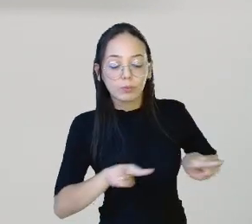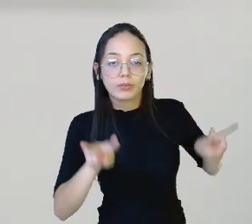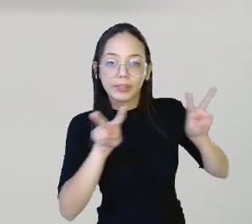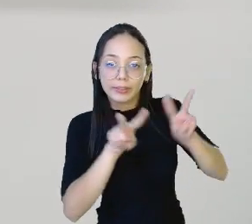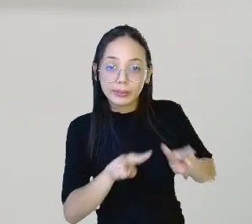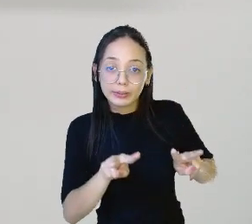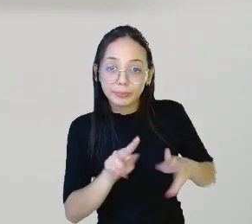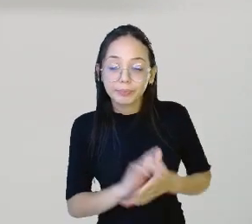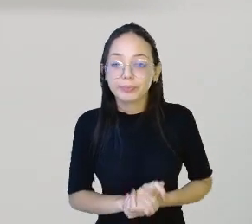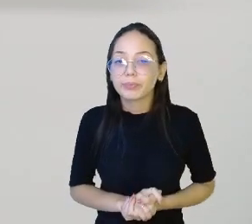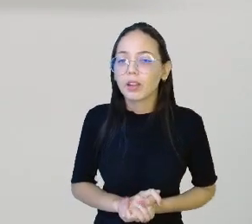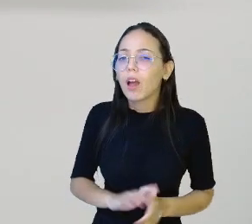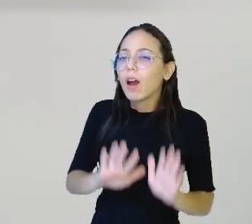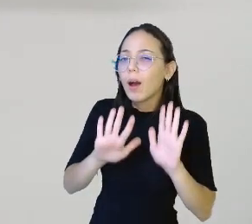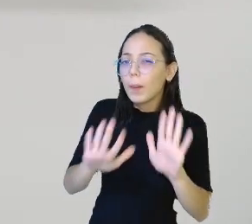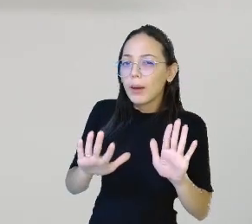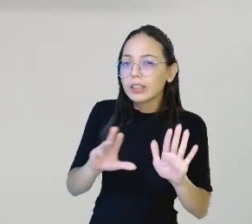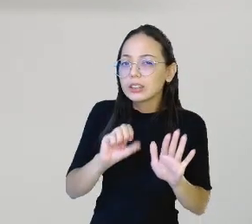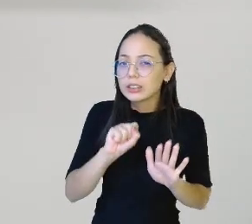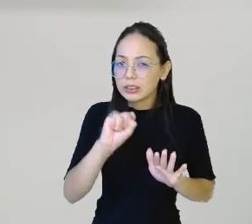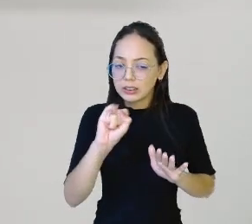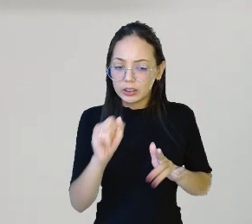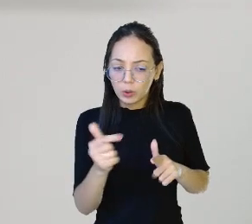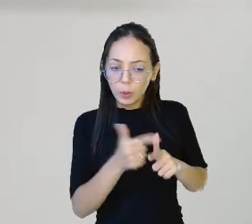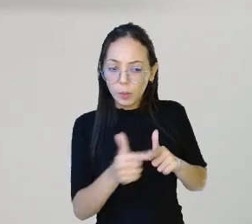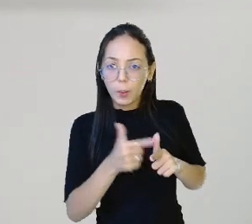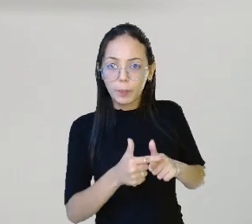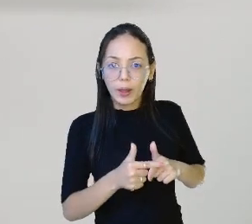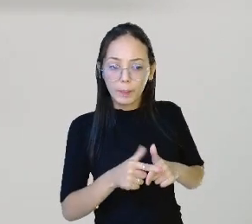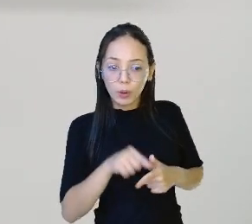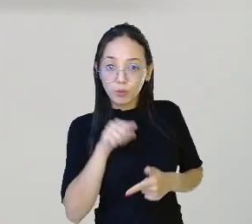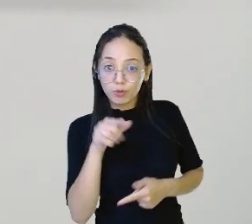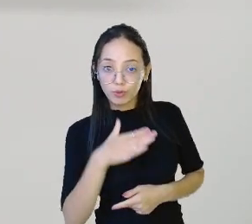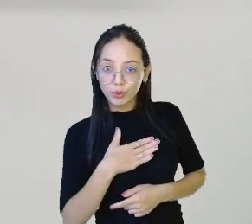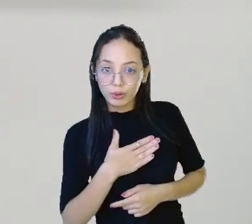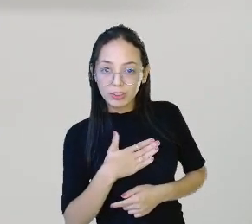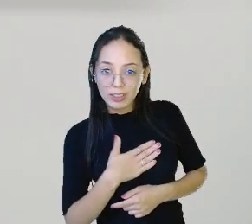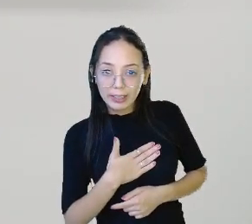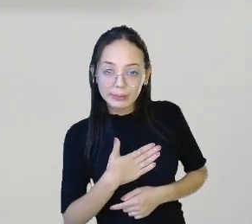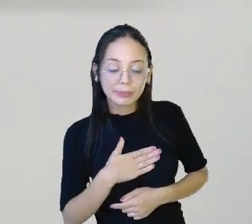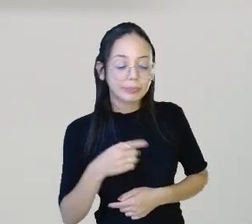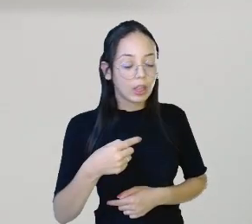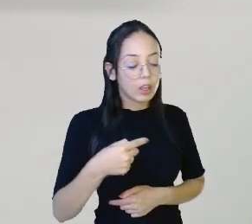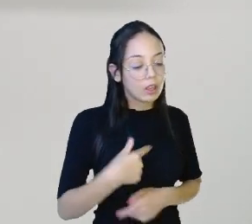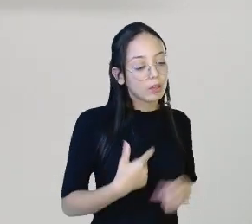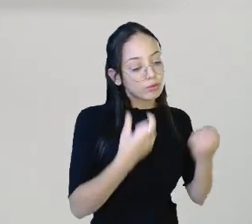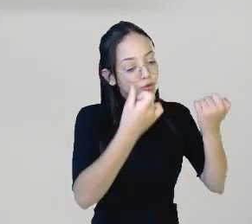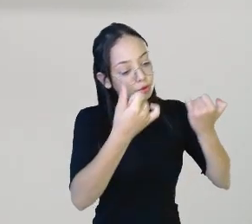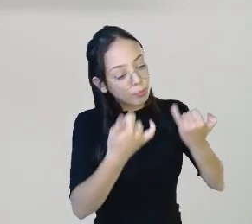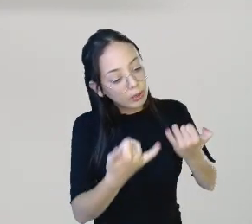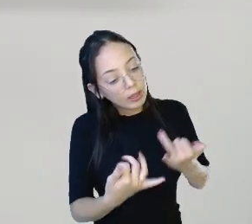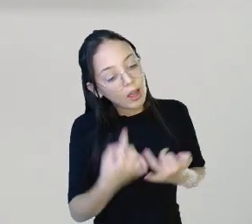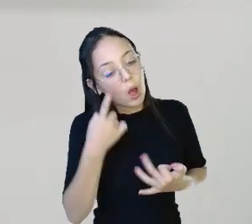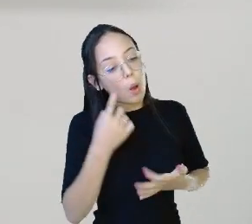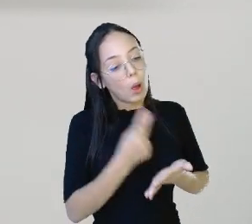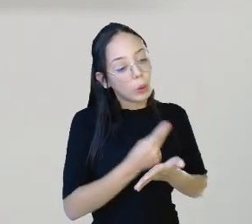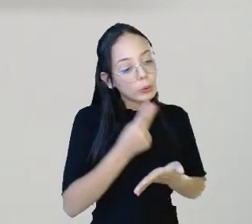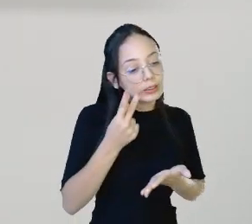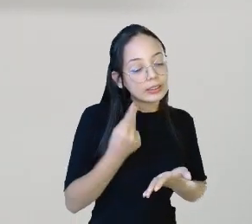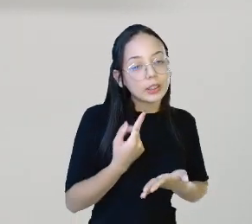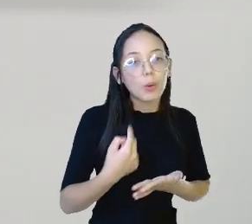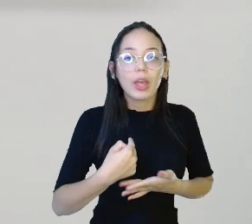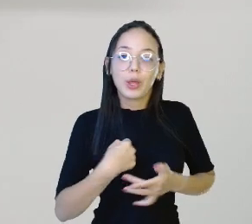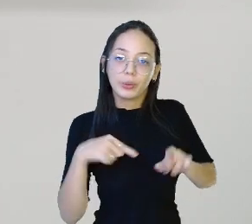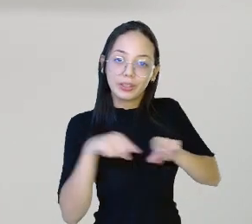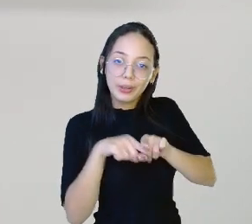observador. Mas, se aquele probleminha foi com você e você vai contar a situação para ela, você